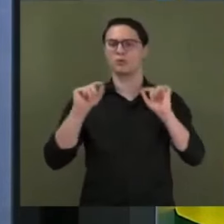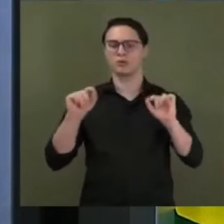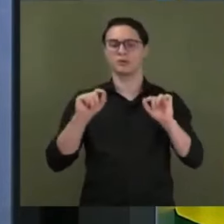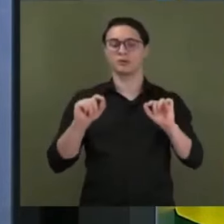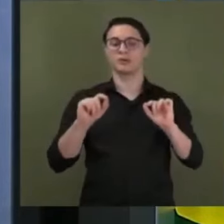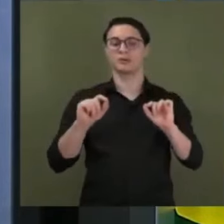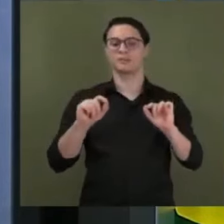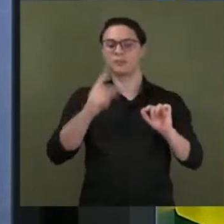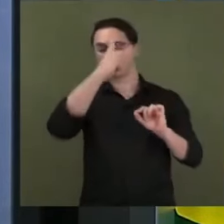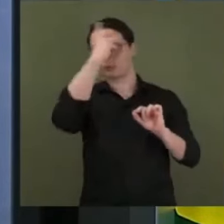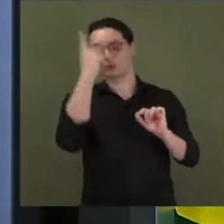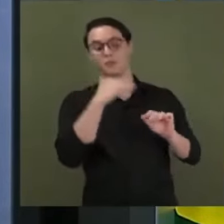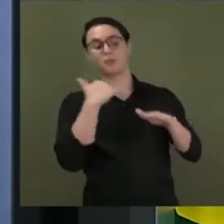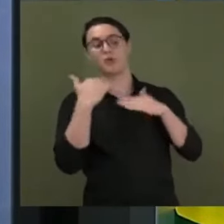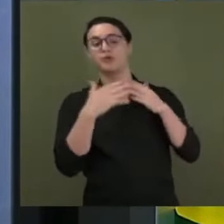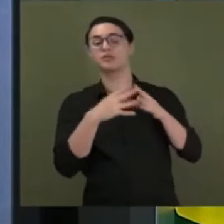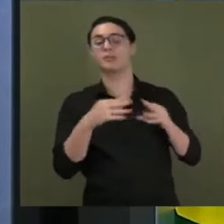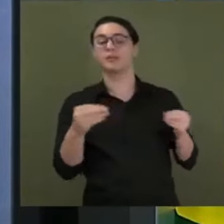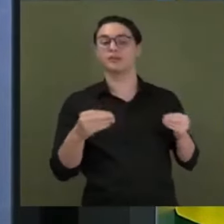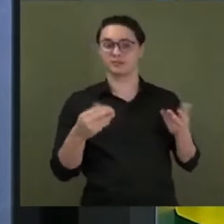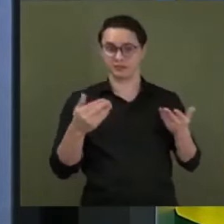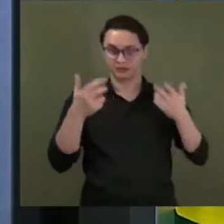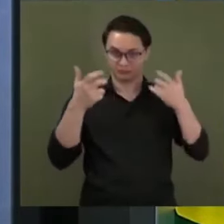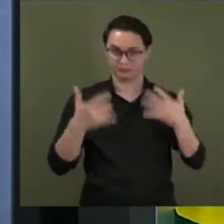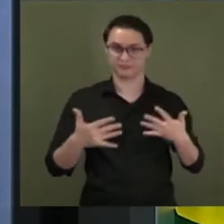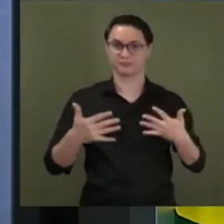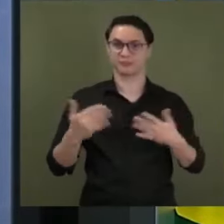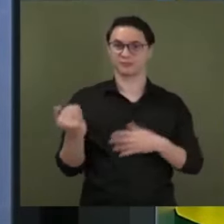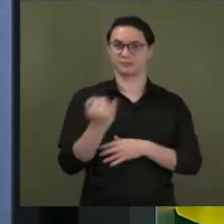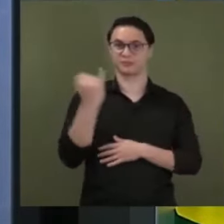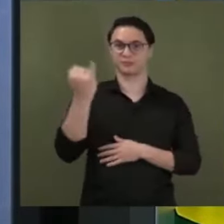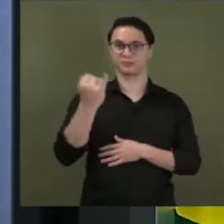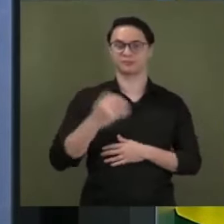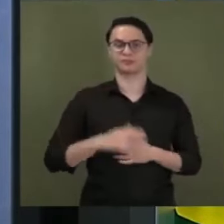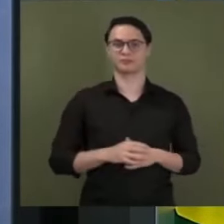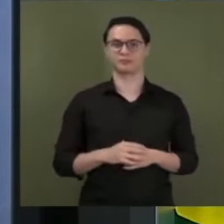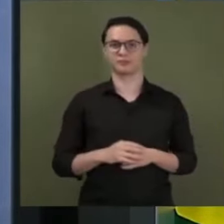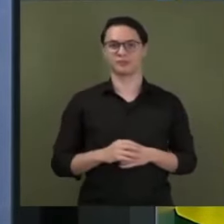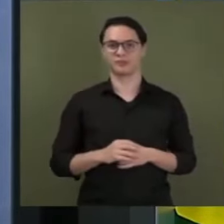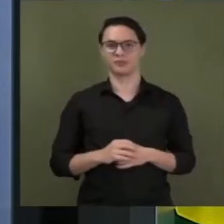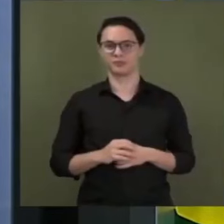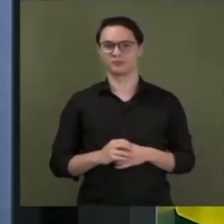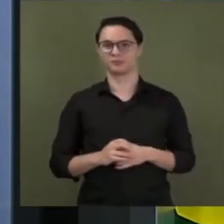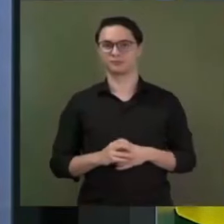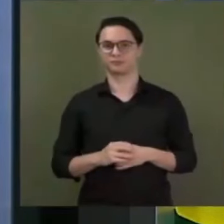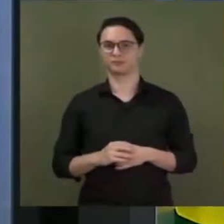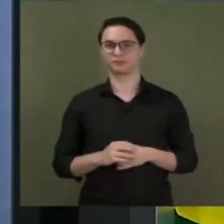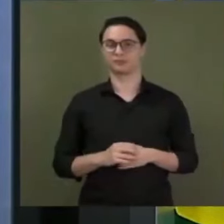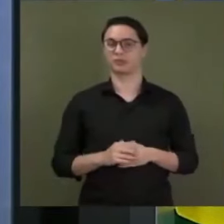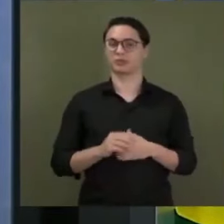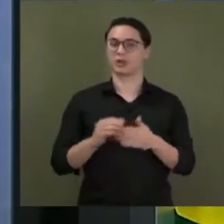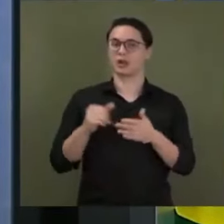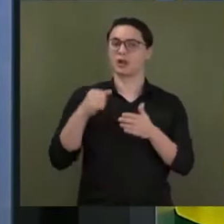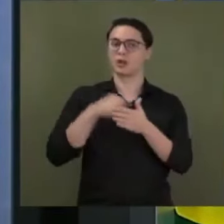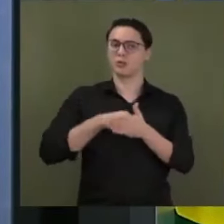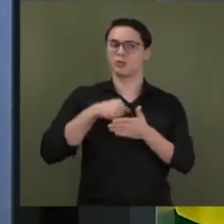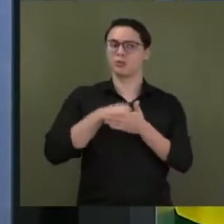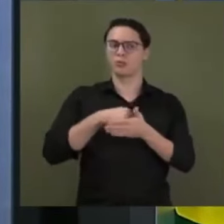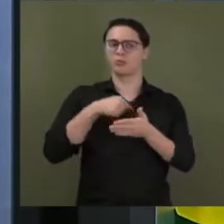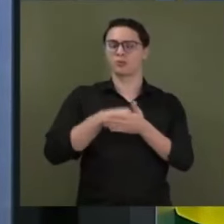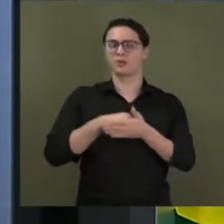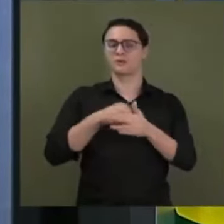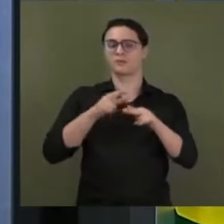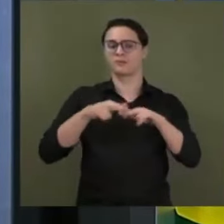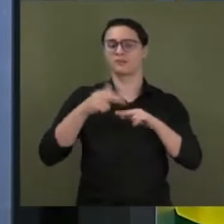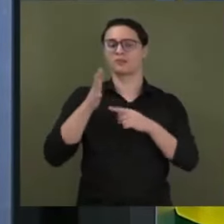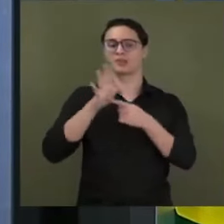mortos desaparecido a comissão de mor desaparecido a luta pela verdade